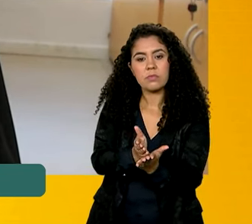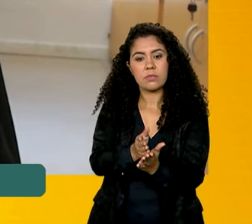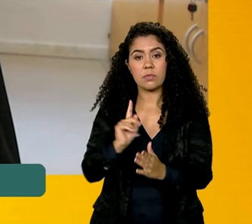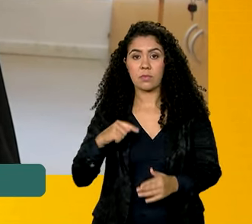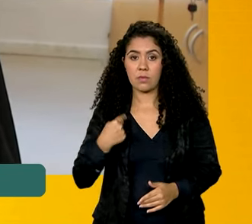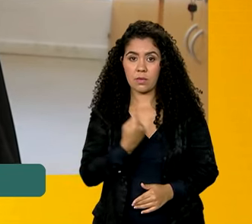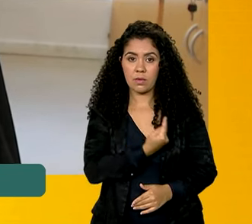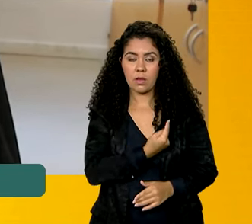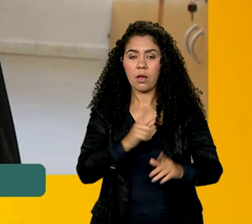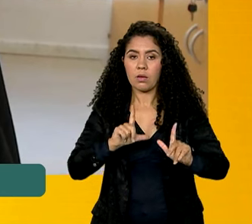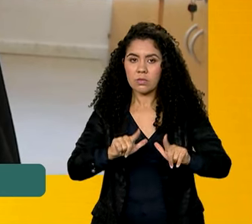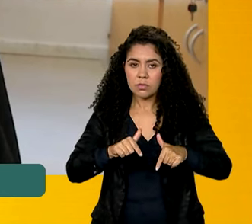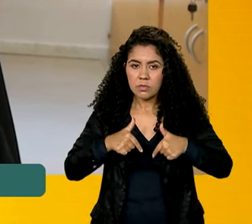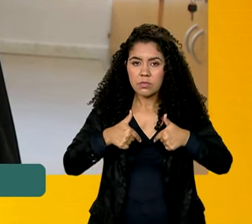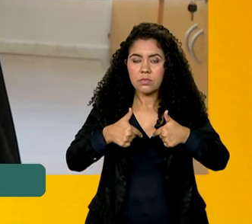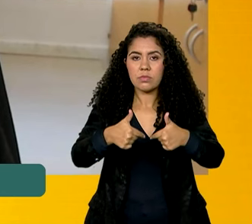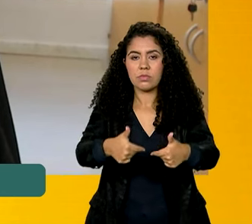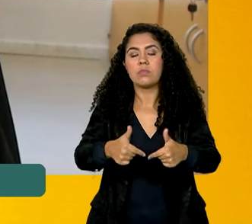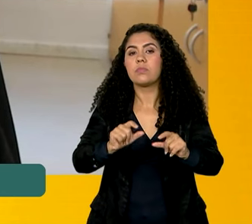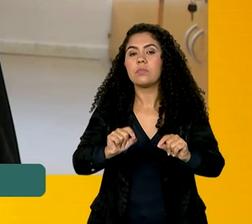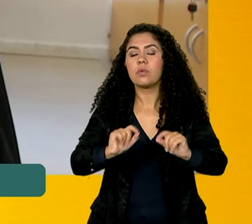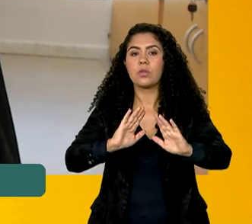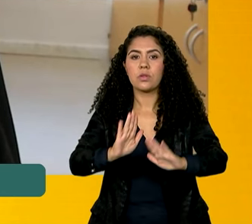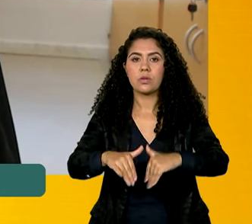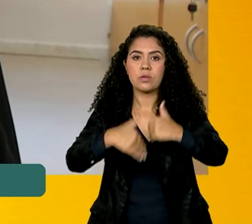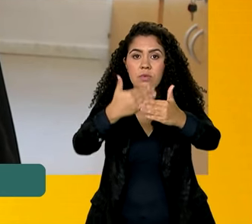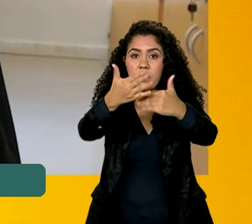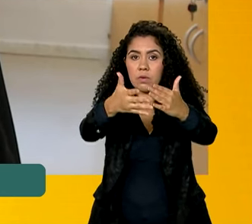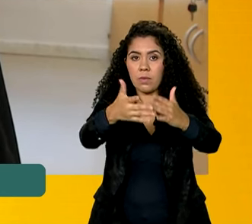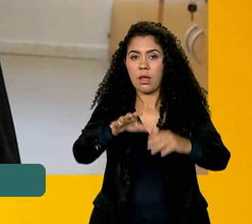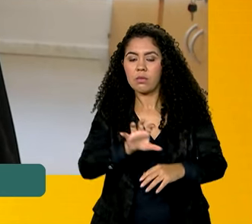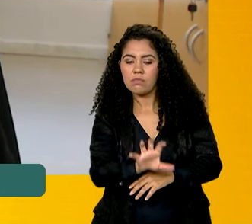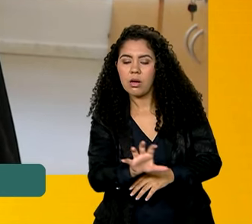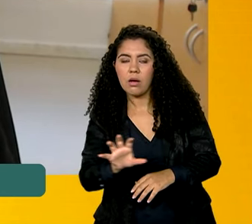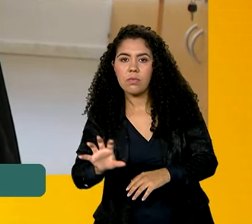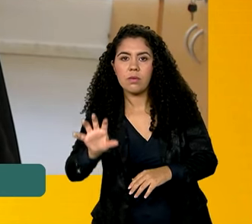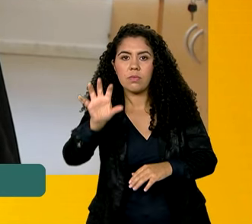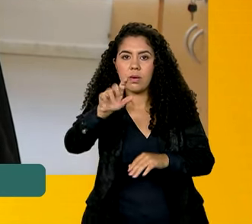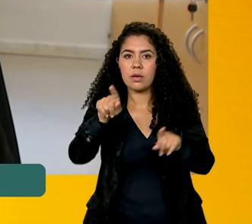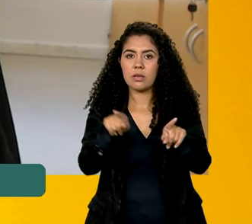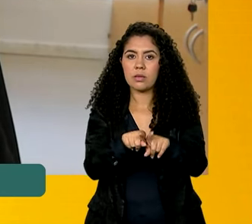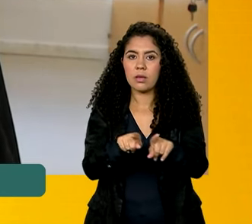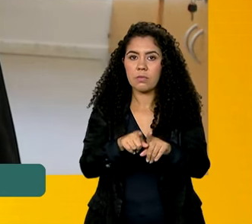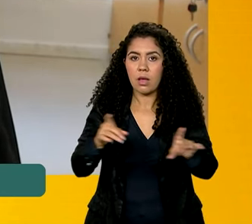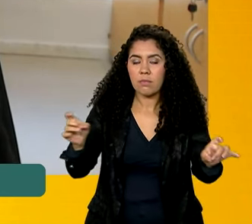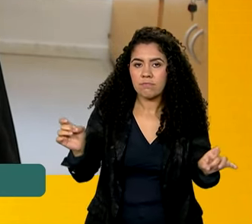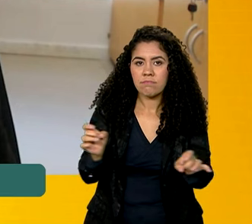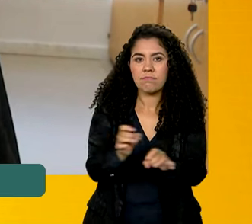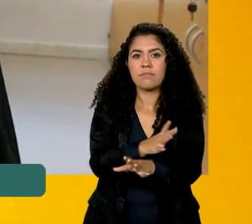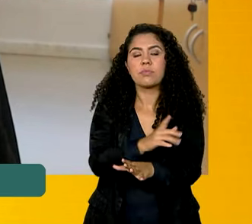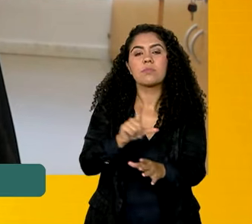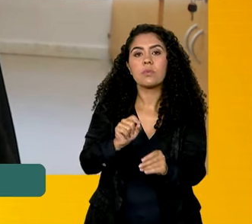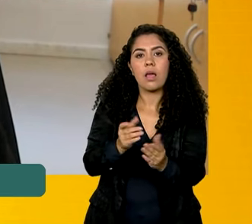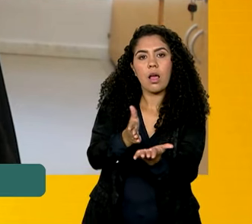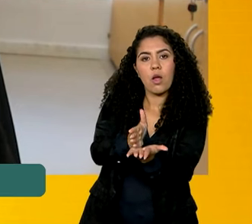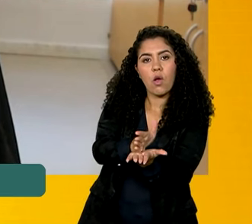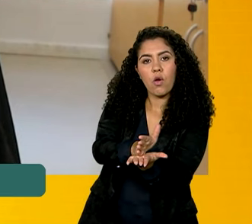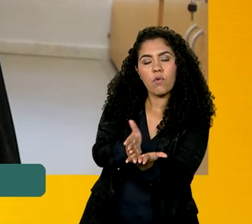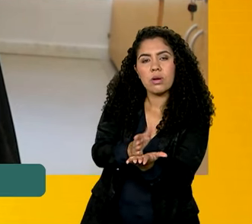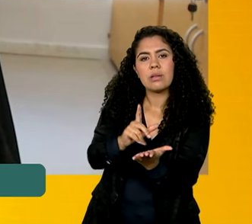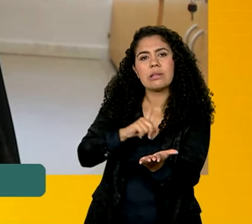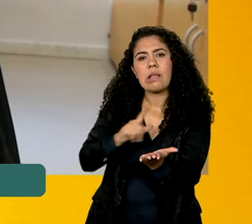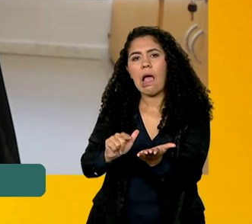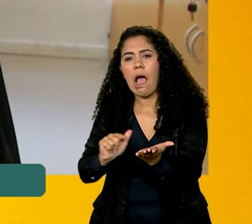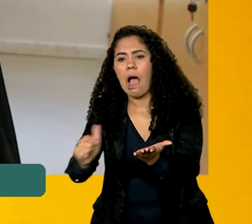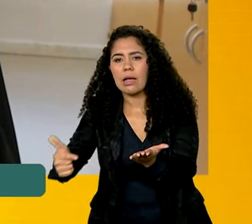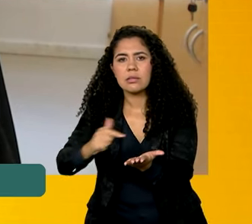Regional, trabalhamos diretamente com o desenvolvimento territorial e a integração transfronteiriça, né, a partir de diversas